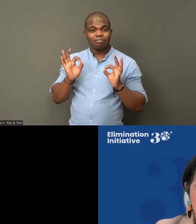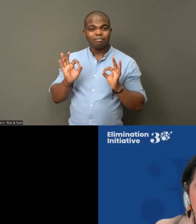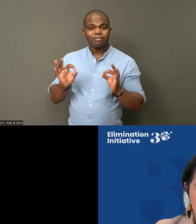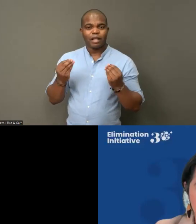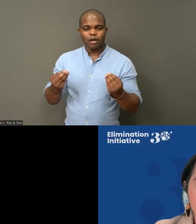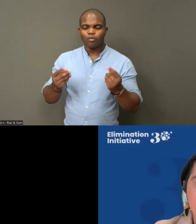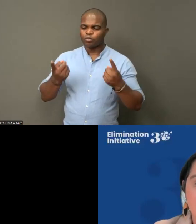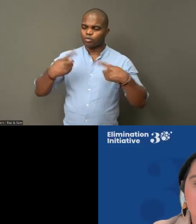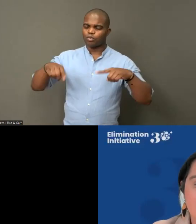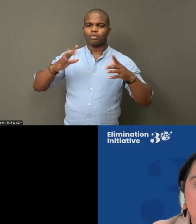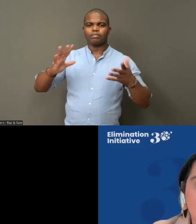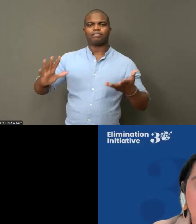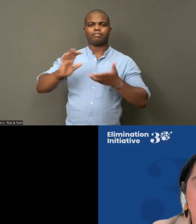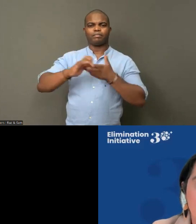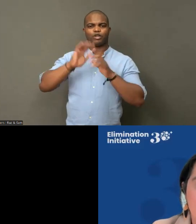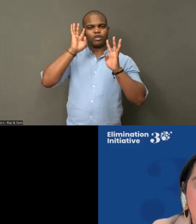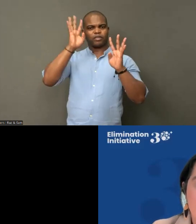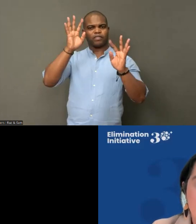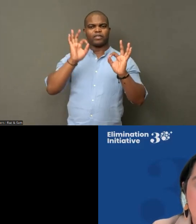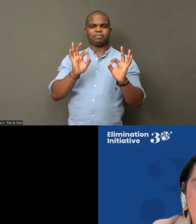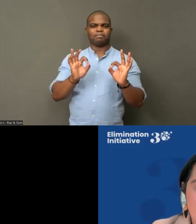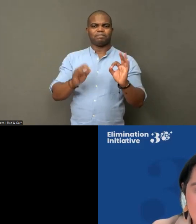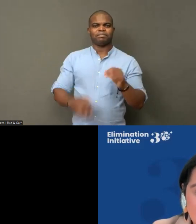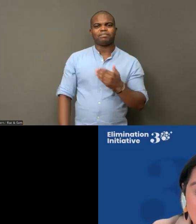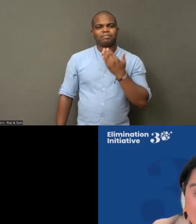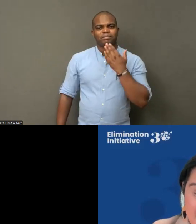abordagem inovadora e poderosa. Muito obrigado.